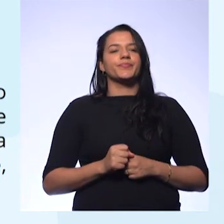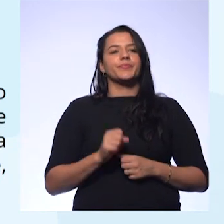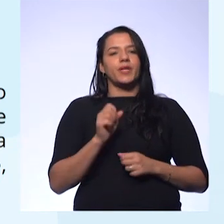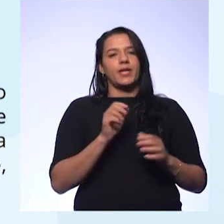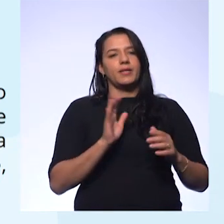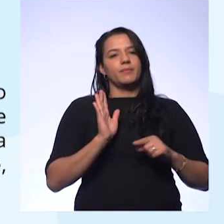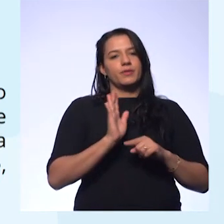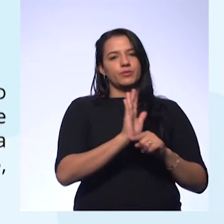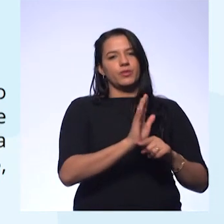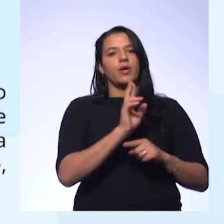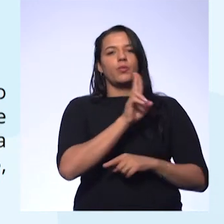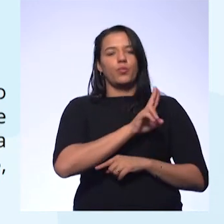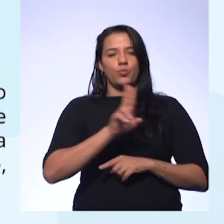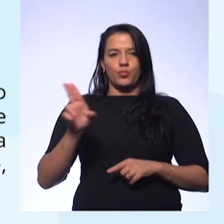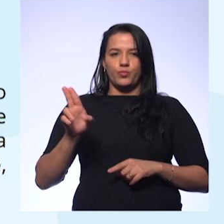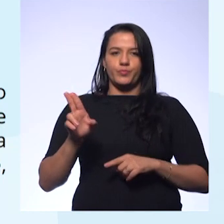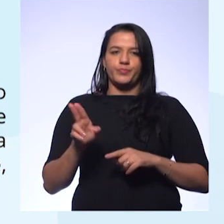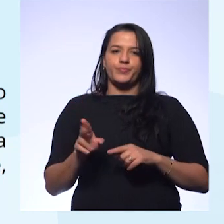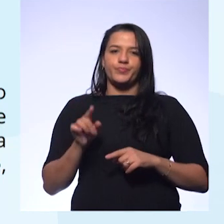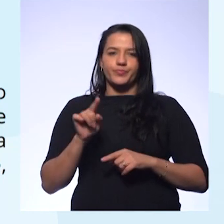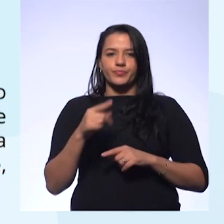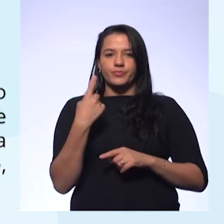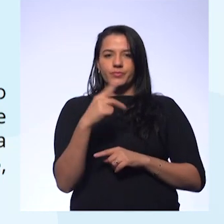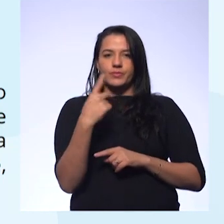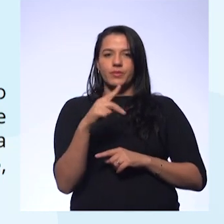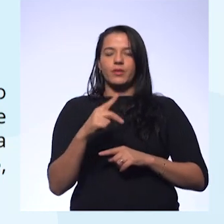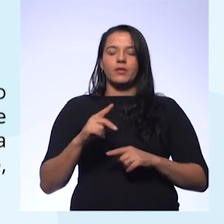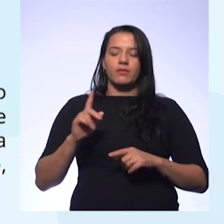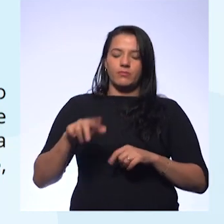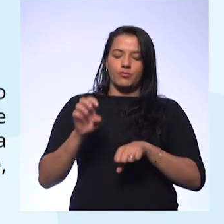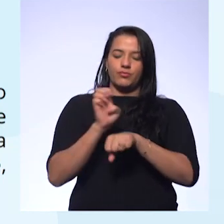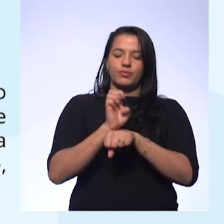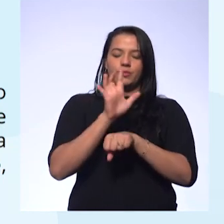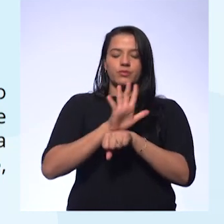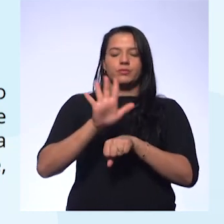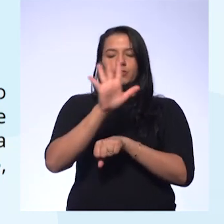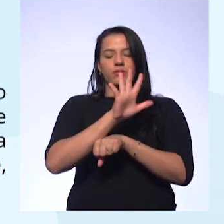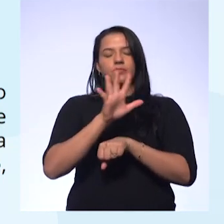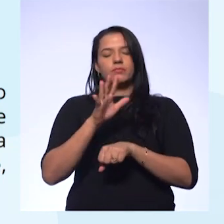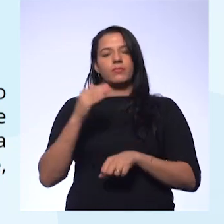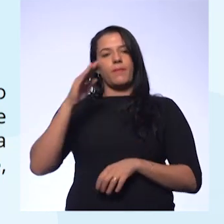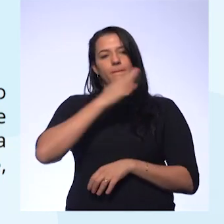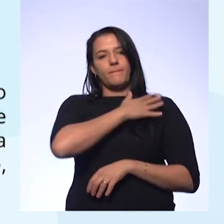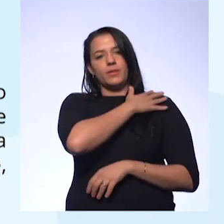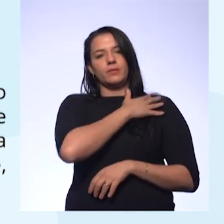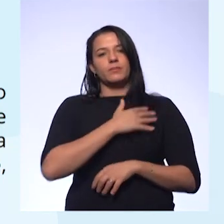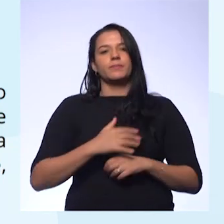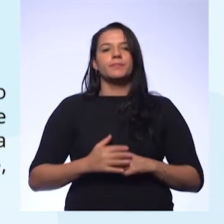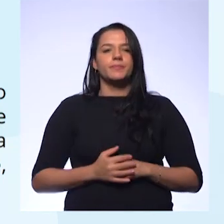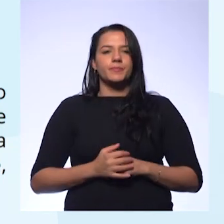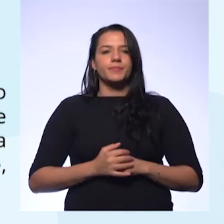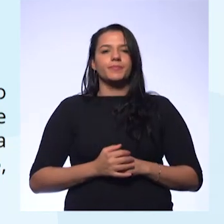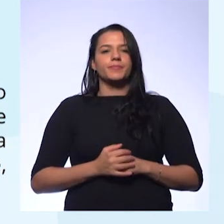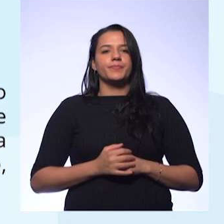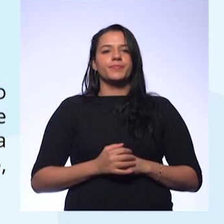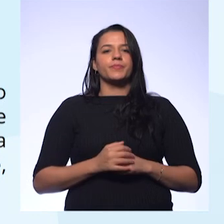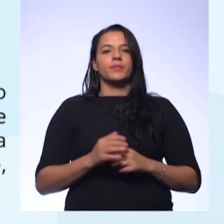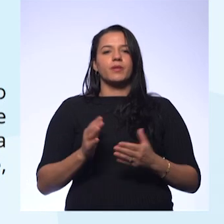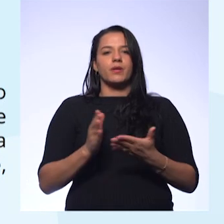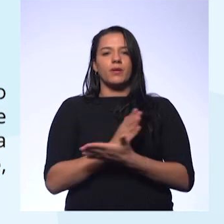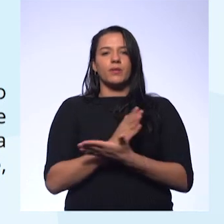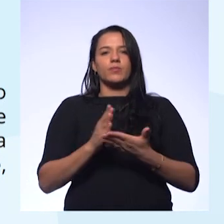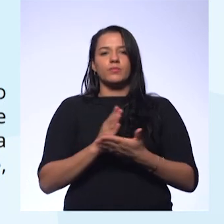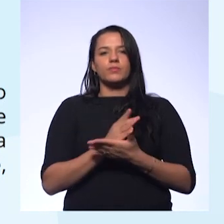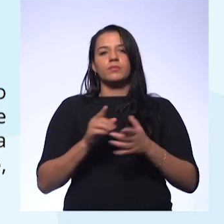nomeando para as intervenções dos estados esses militares. Uma cartilha de industrialização,